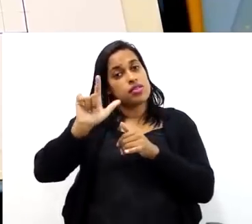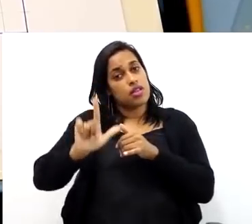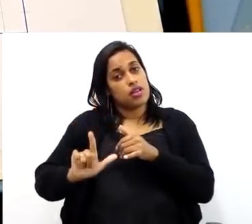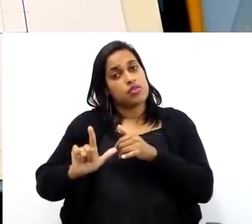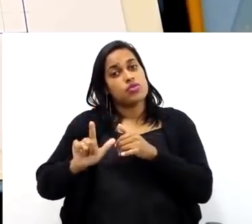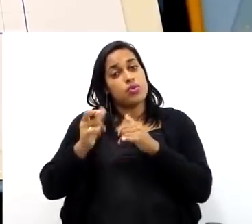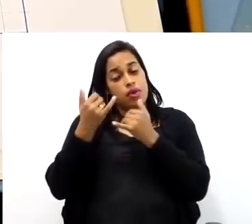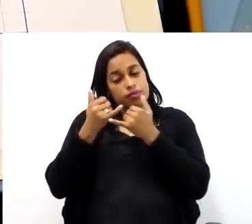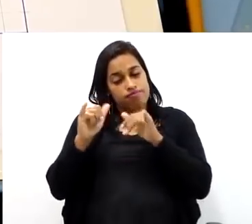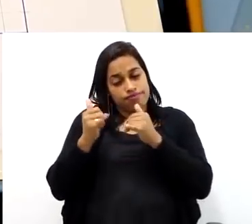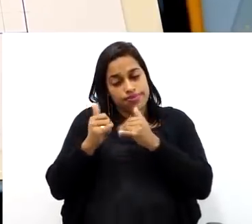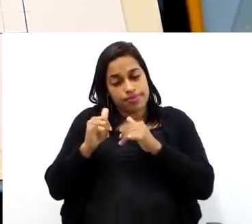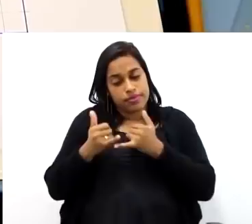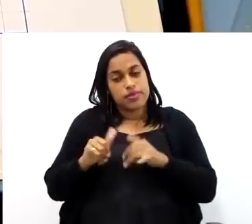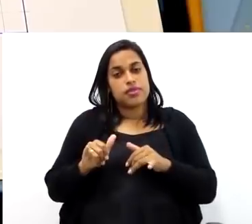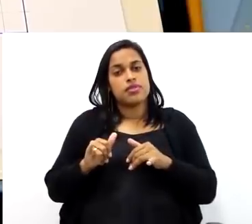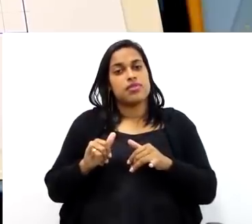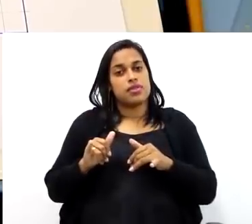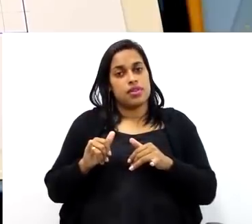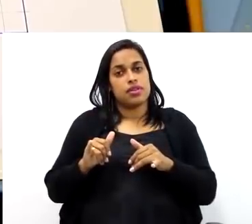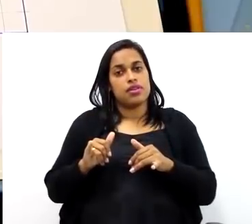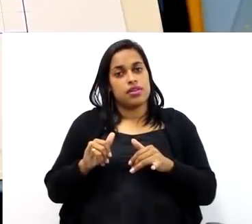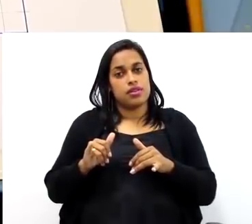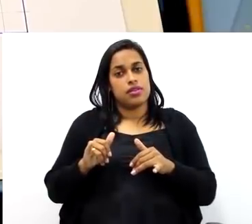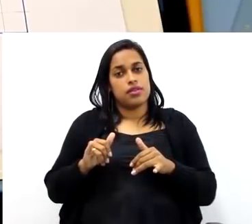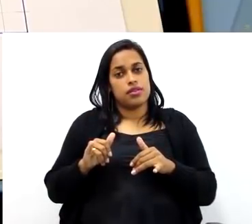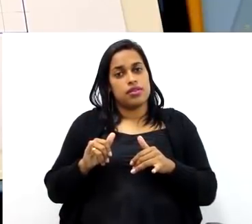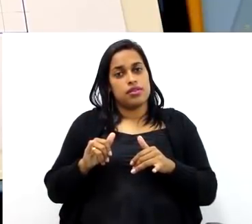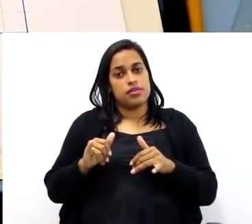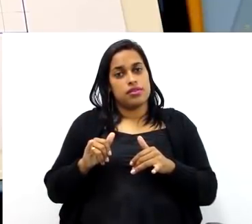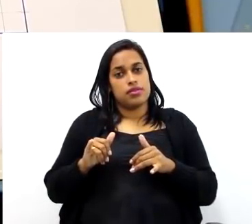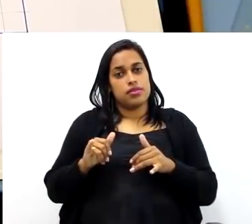vendo, essas linhas que vocês estão vendo em azul, são as linhas de terra,